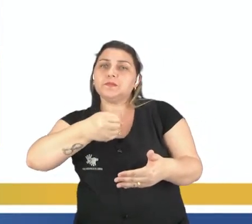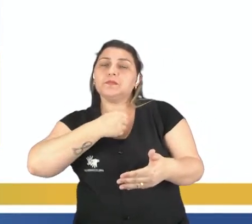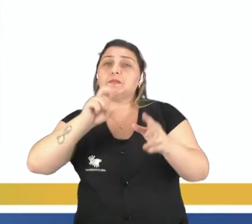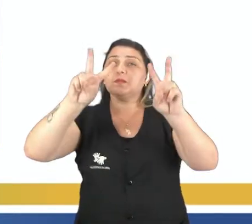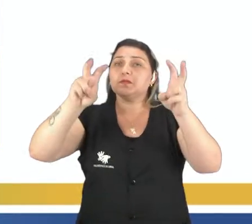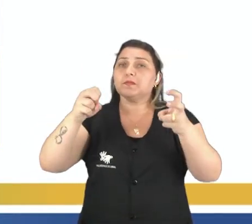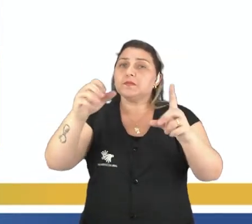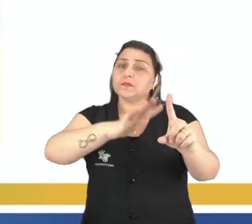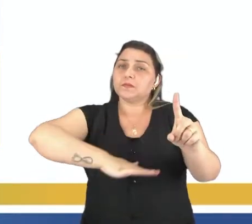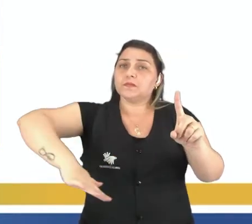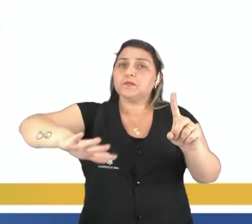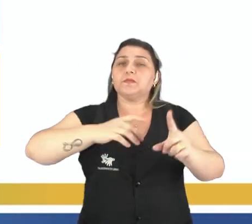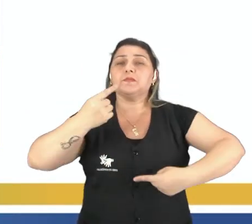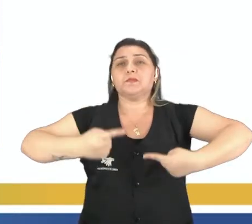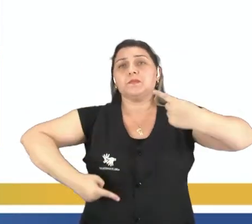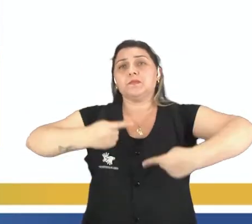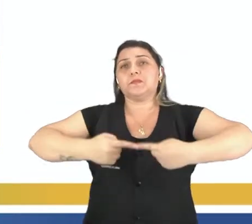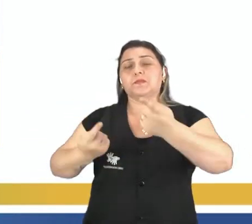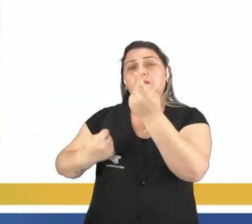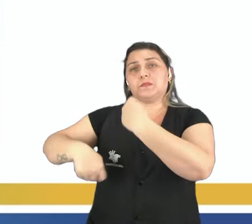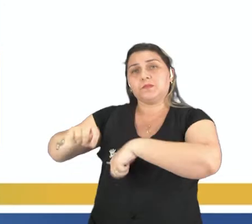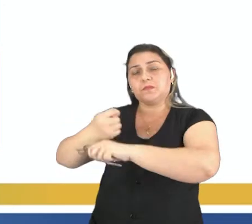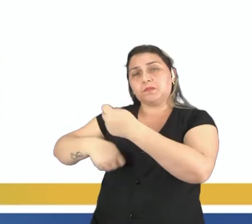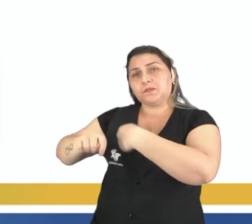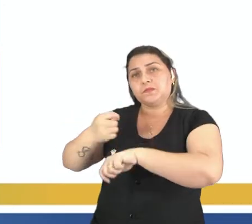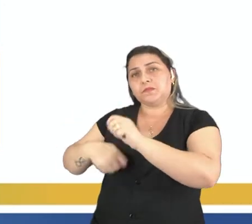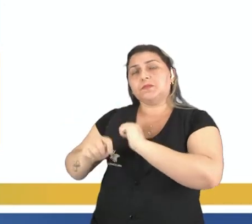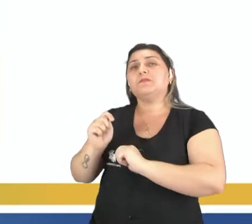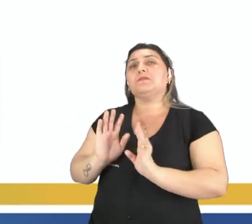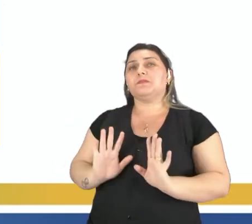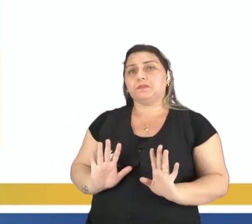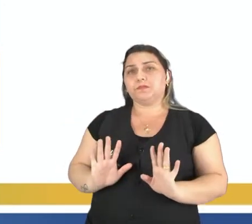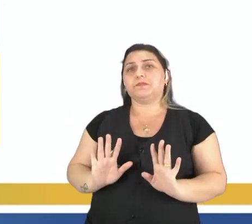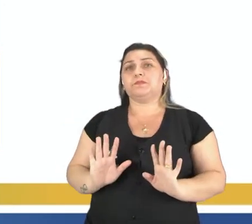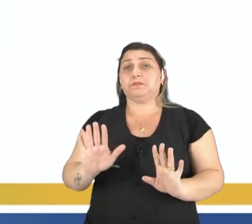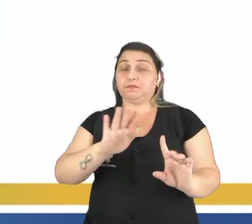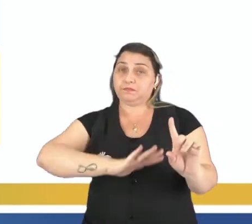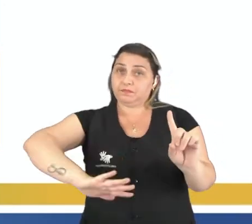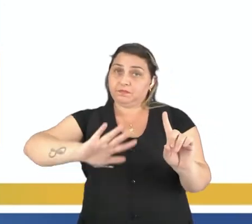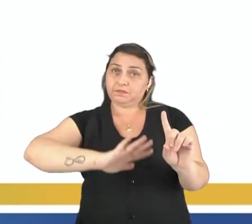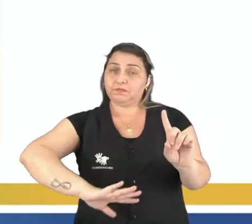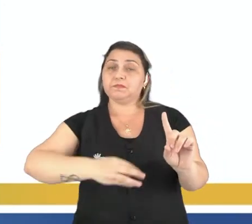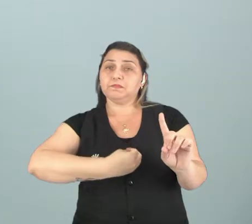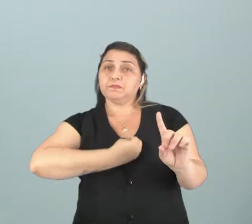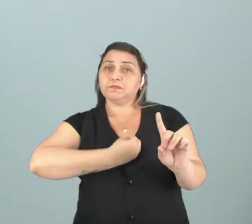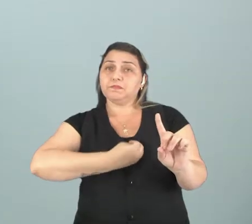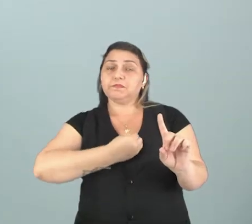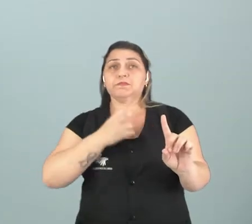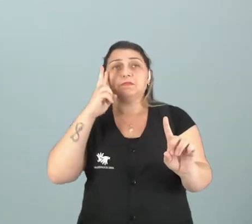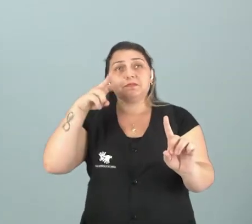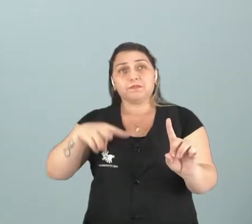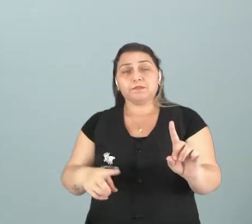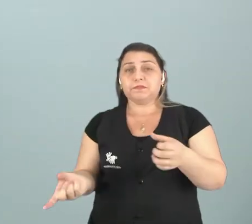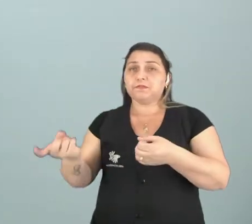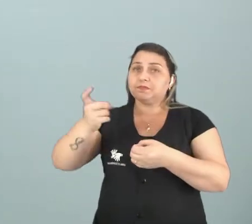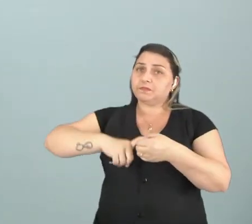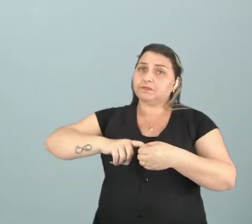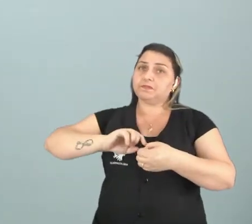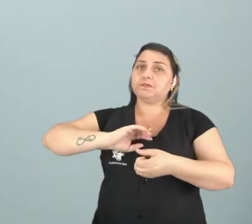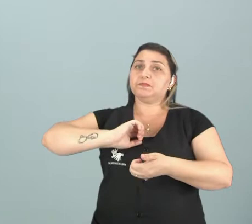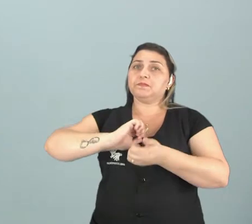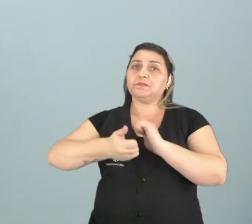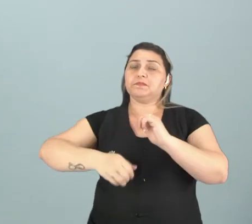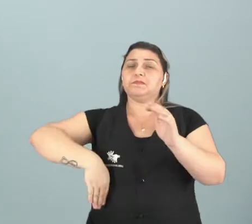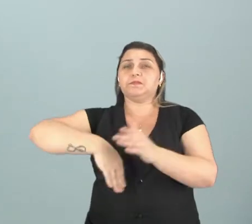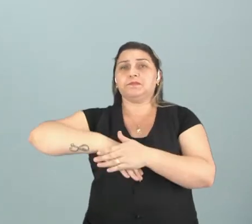temas sociais, políticos, econômicos relevantes para a sociedade. Então, observem que o retorno do